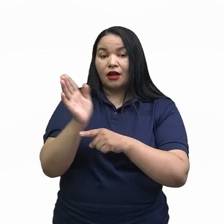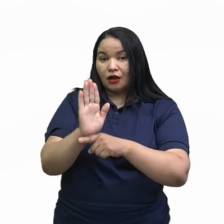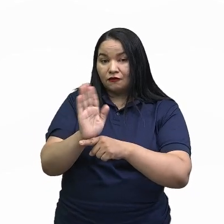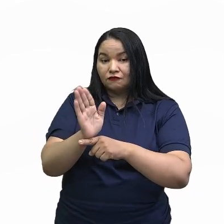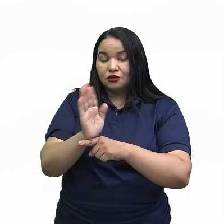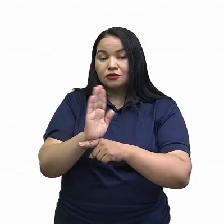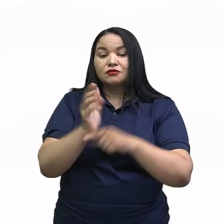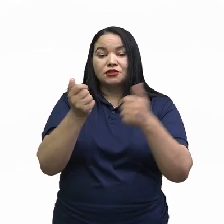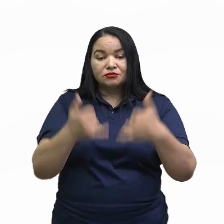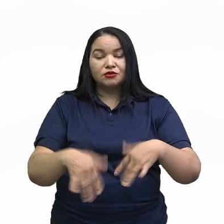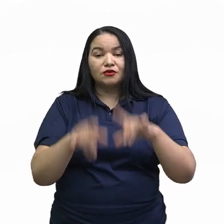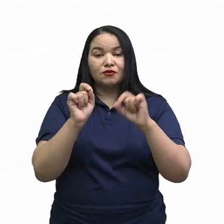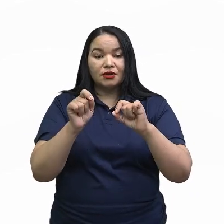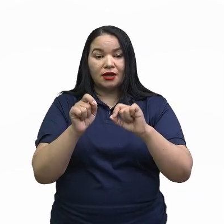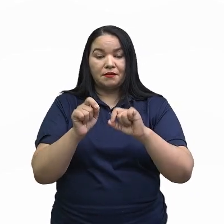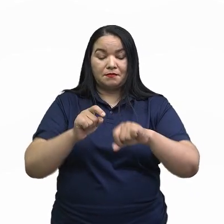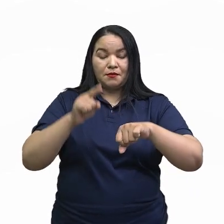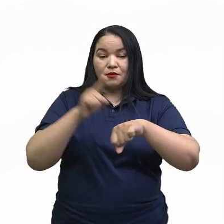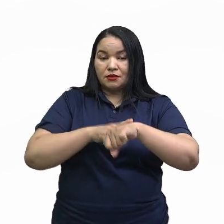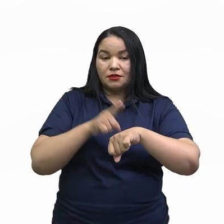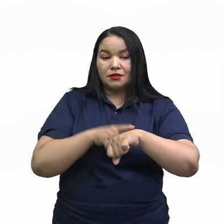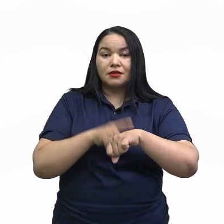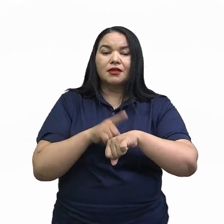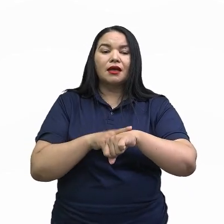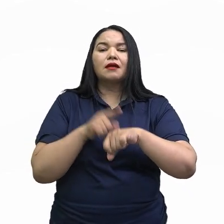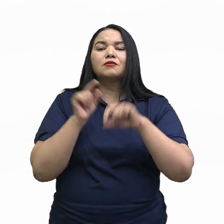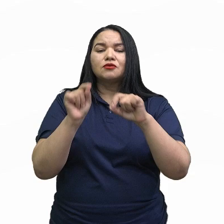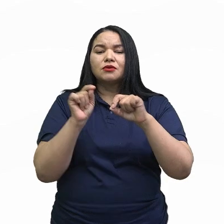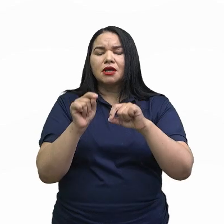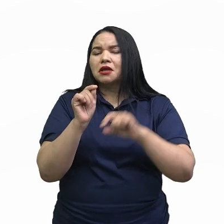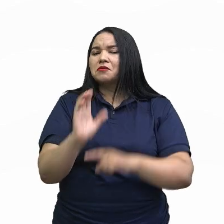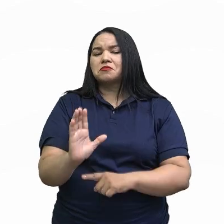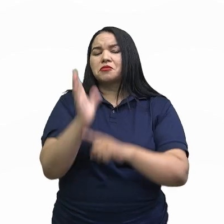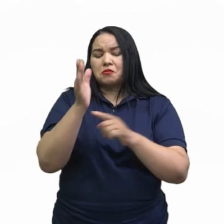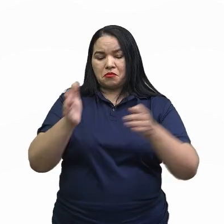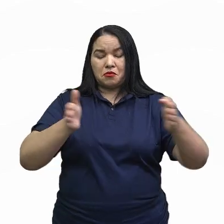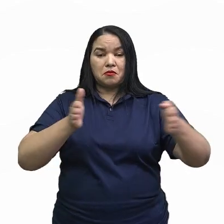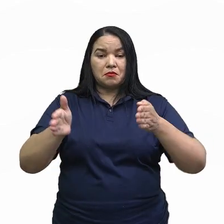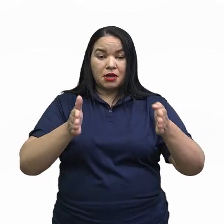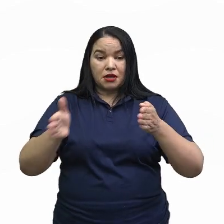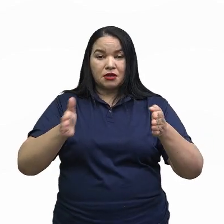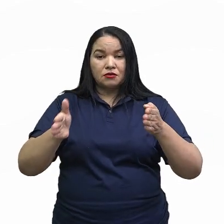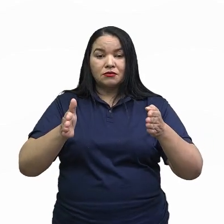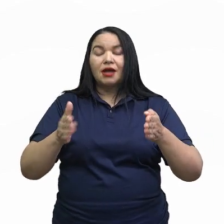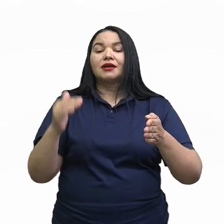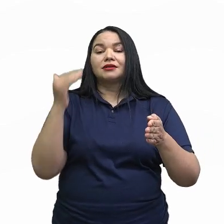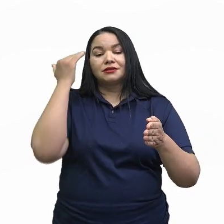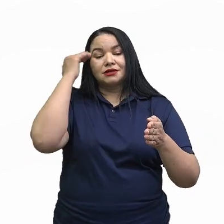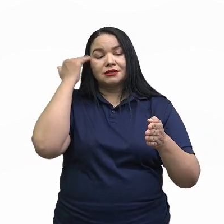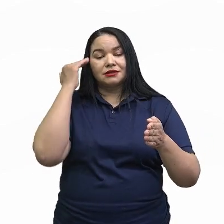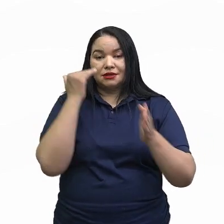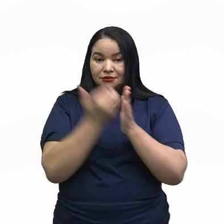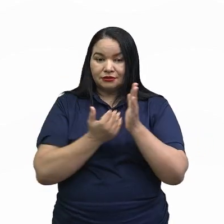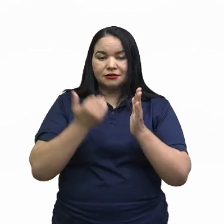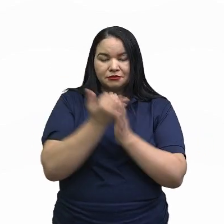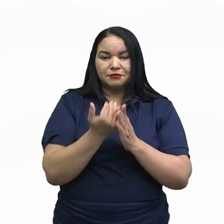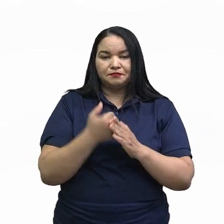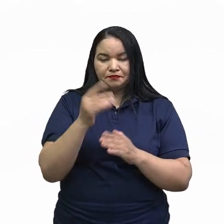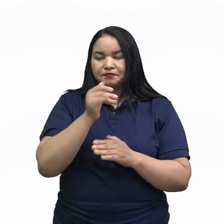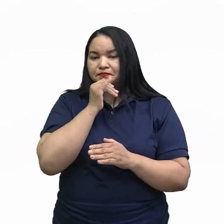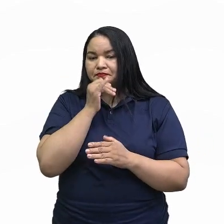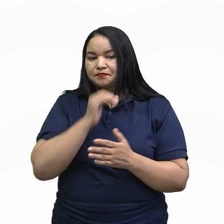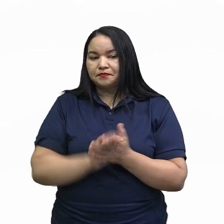meia-vida, né? Que é o tempo de decaimento. O que é essa meia-vida, né? Vamos entender um pouquinho melhor. A meia-vida é o tempo que leva para